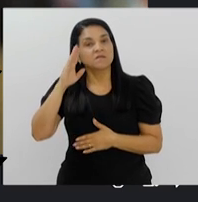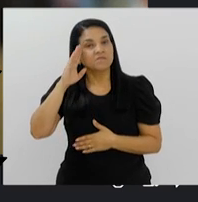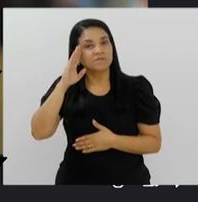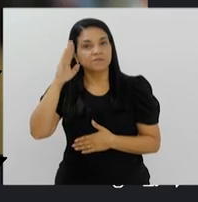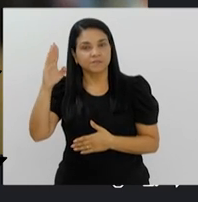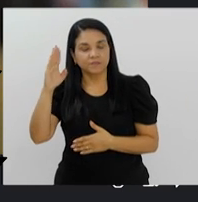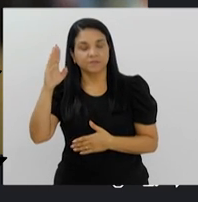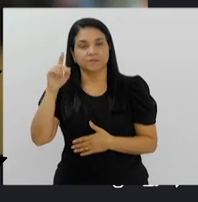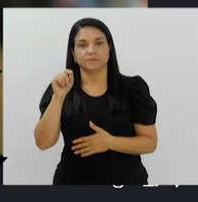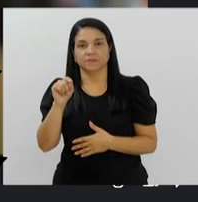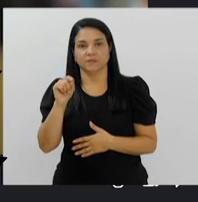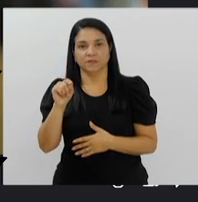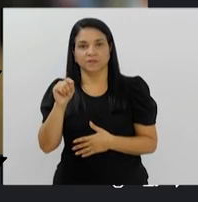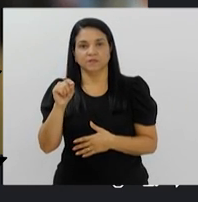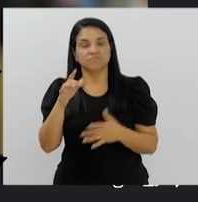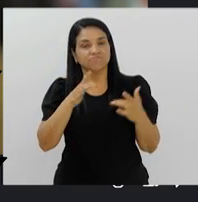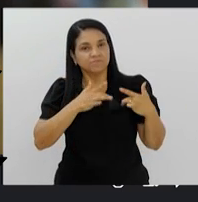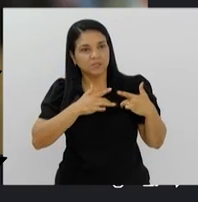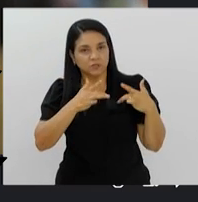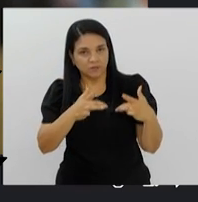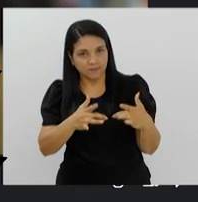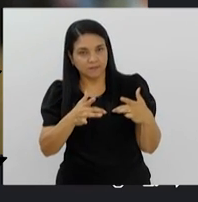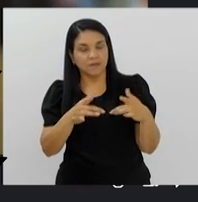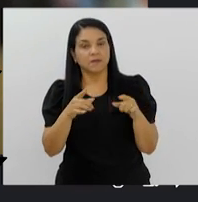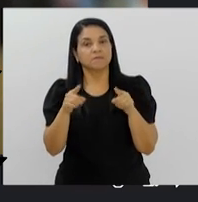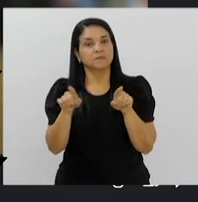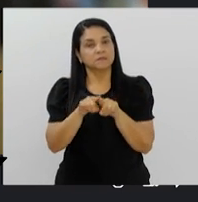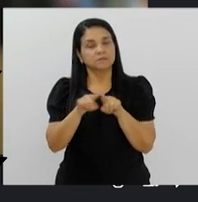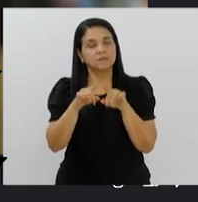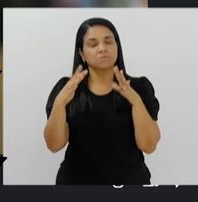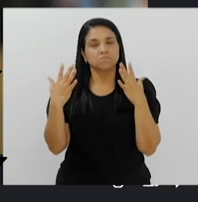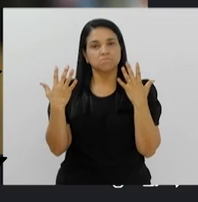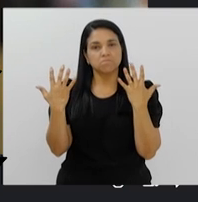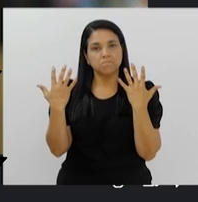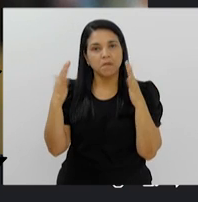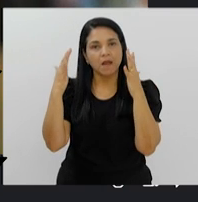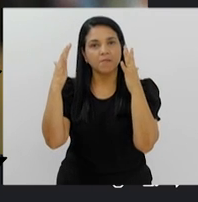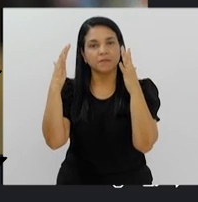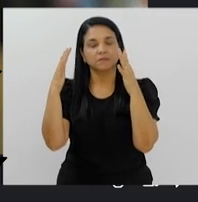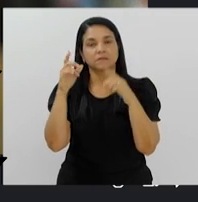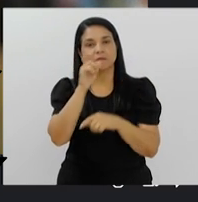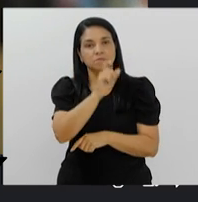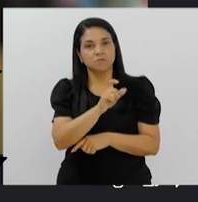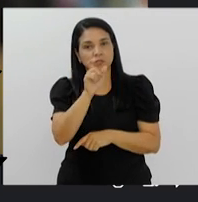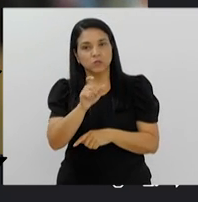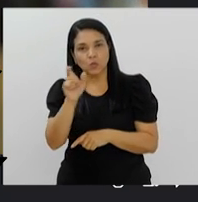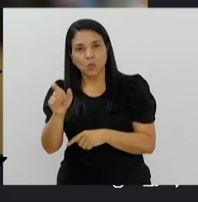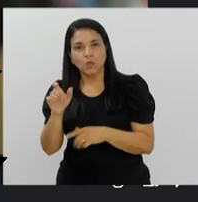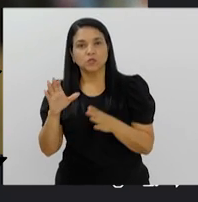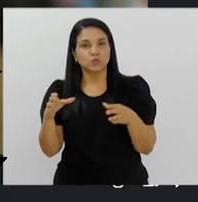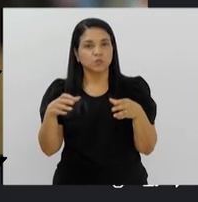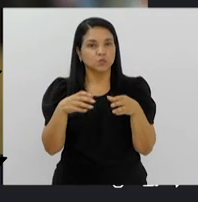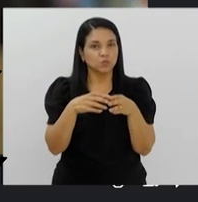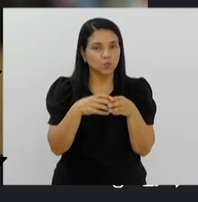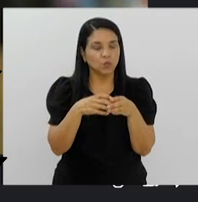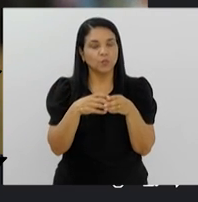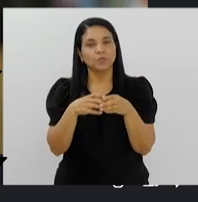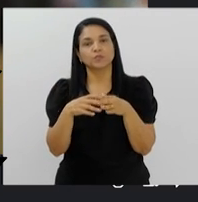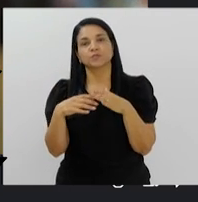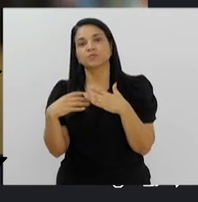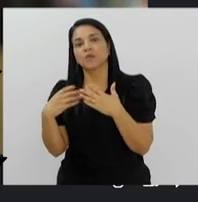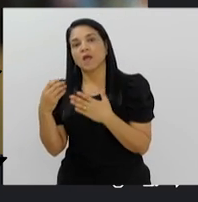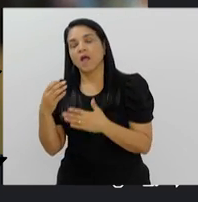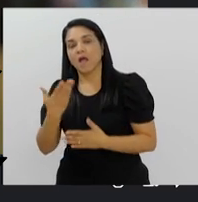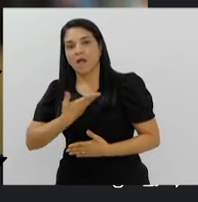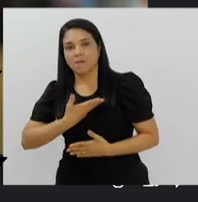queria não apenas me solidarizar mas também parabenizar eh as pessoas grupos as entidades de mães pais